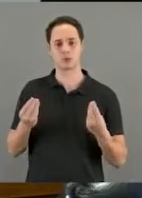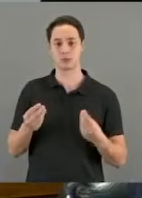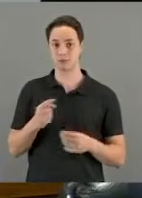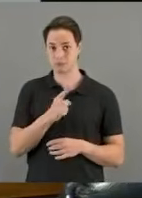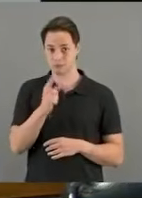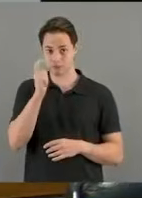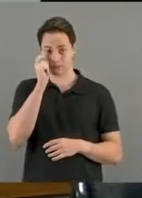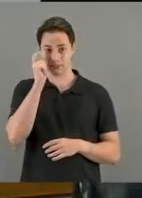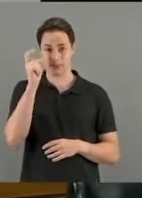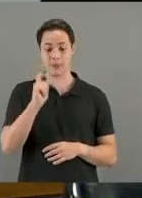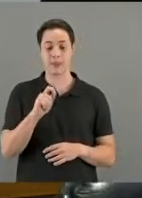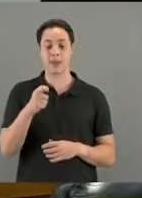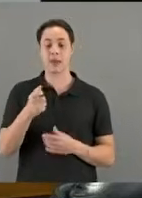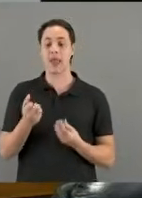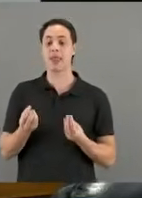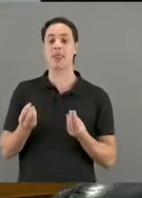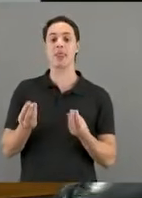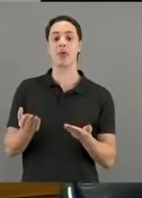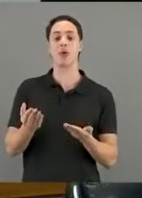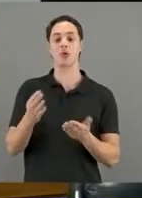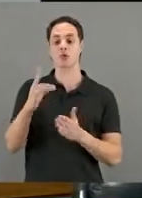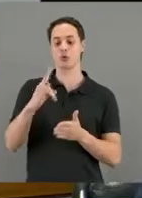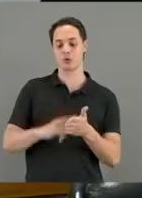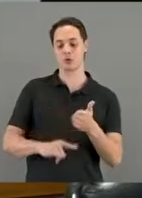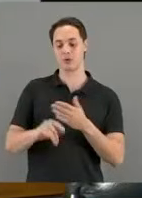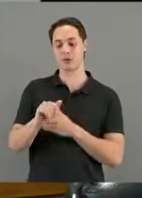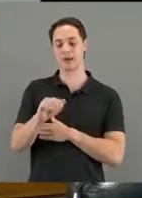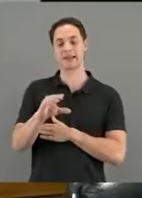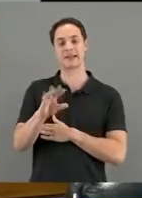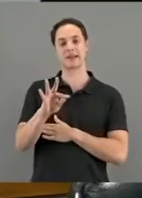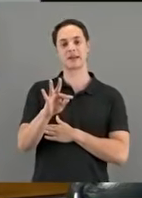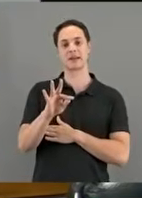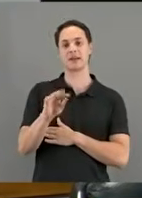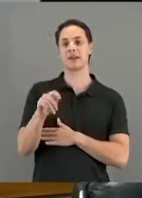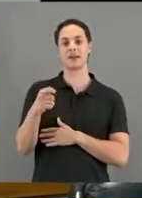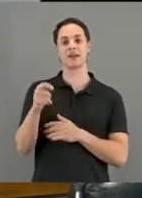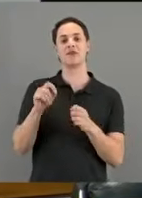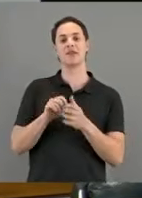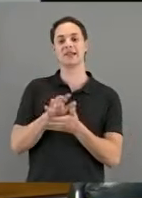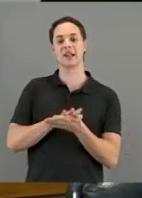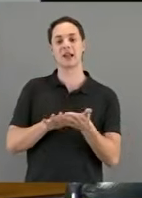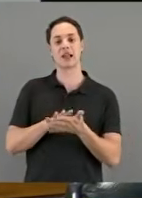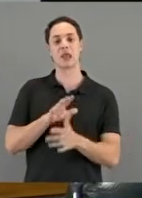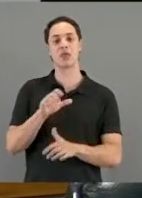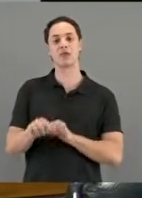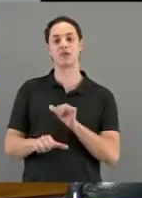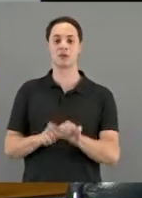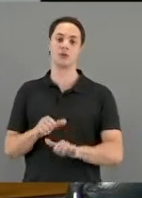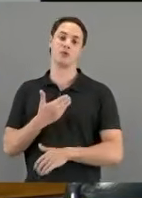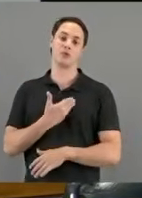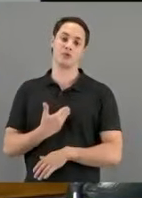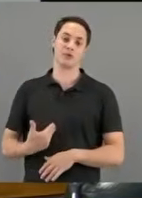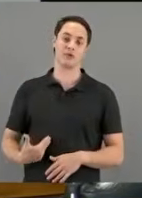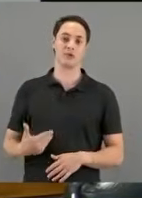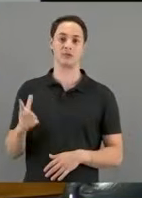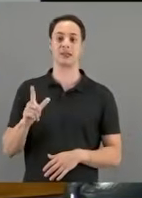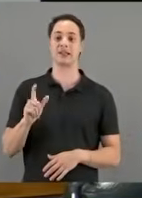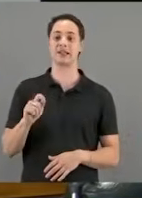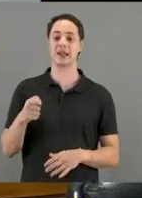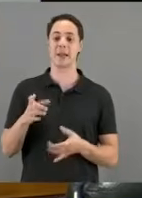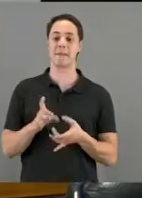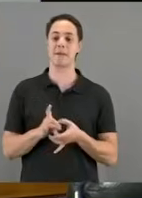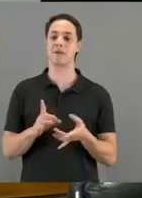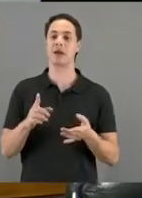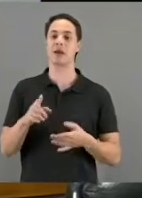bem, quem concedeu o ACT? Governo Bolsonaro. Quem não renovou o ACT? Governo Lula. Quem permitiu